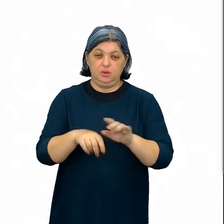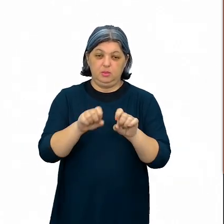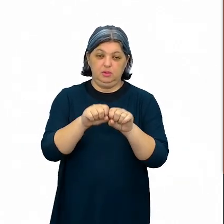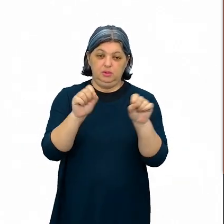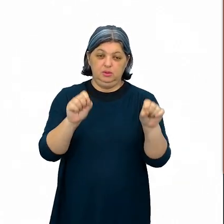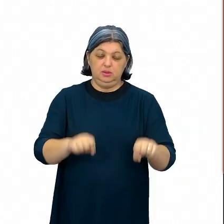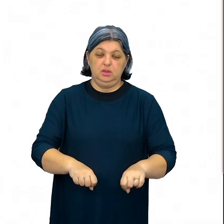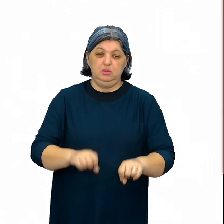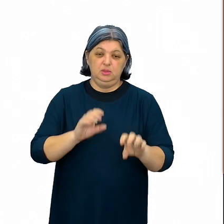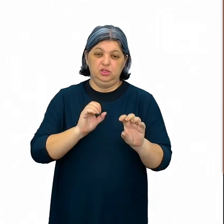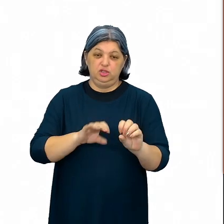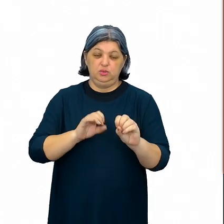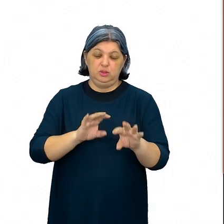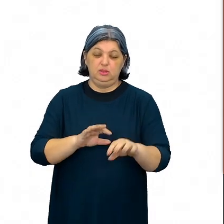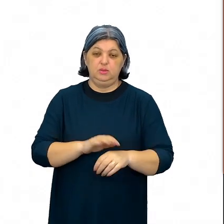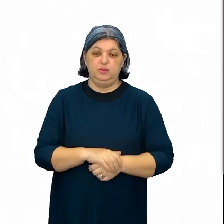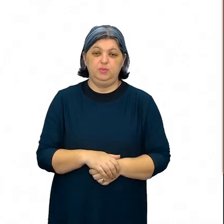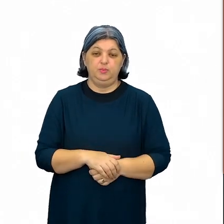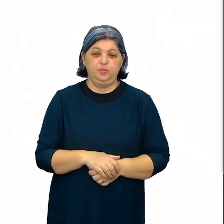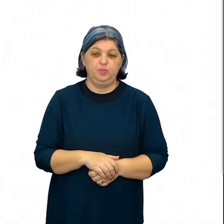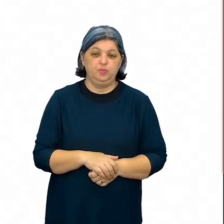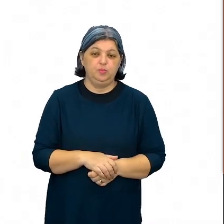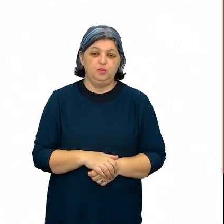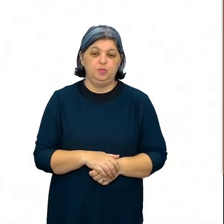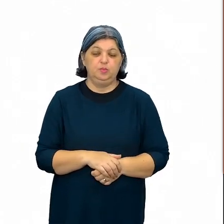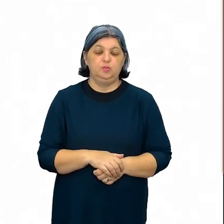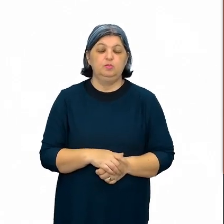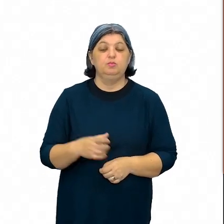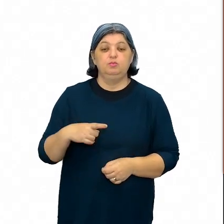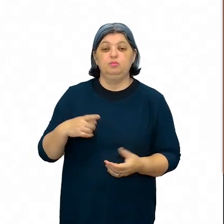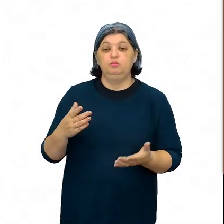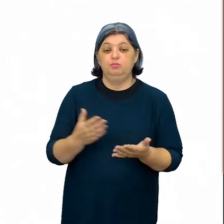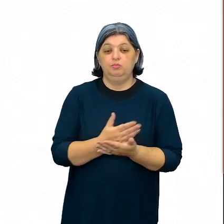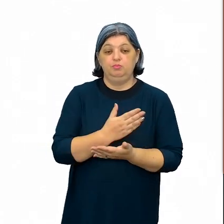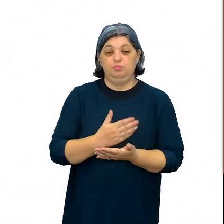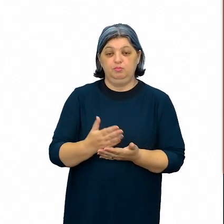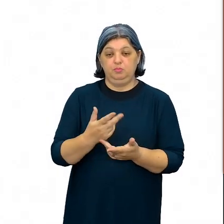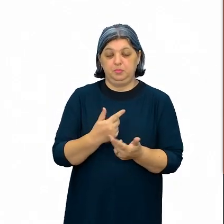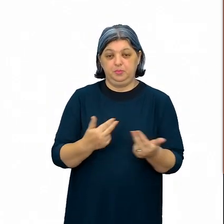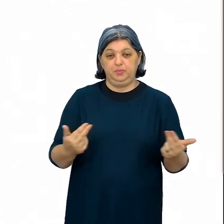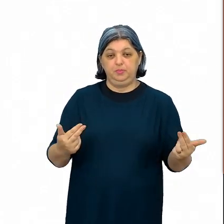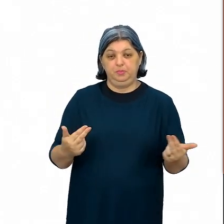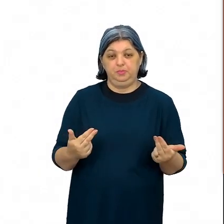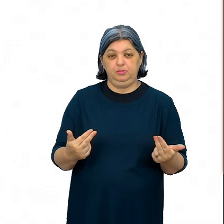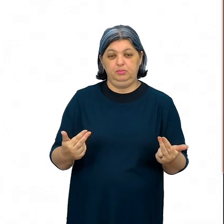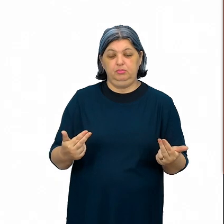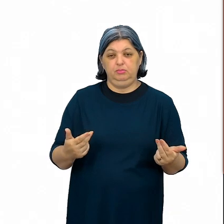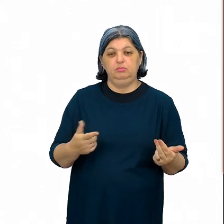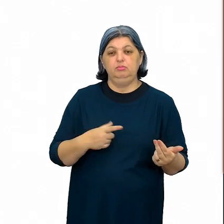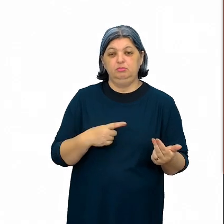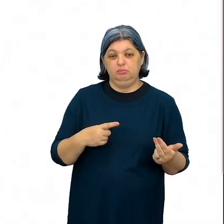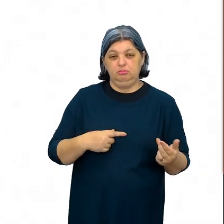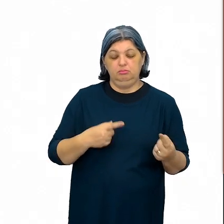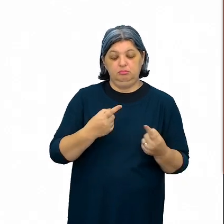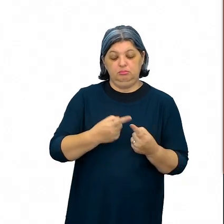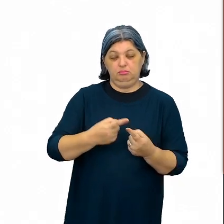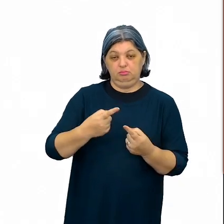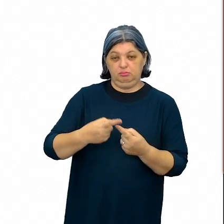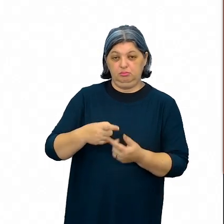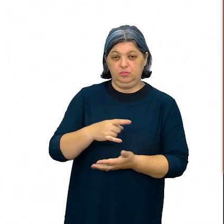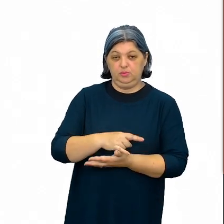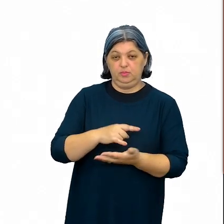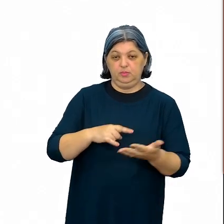educacional então é a alguns elementos que estão pra É nesse nesse tipo de